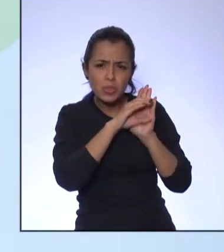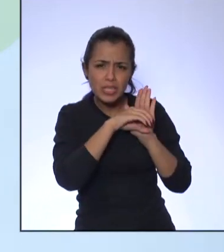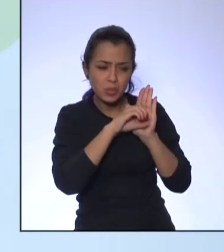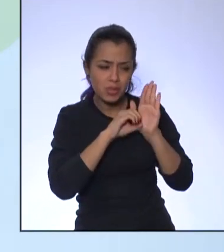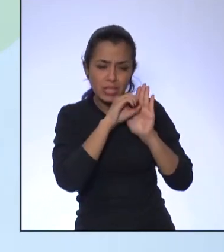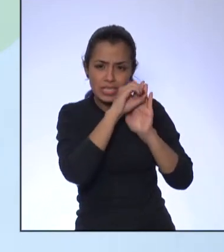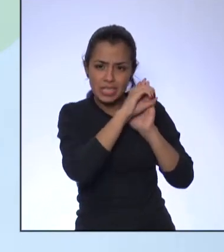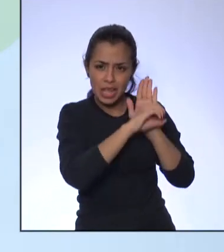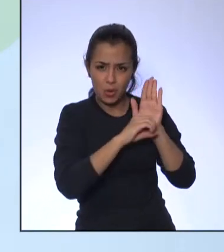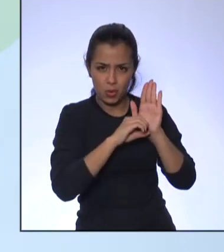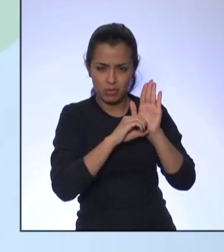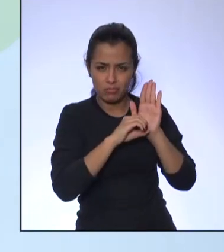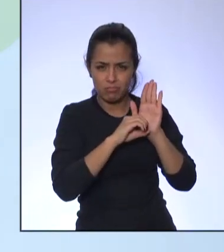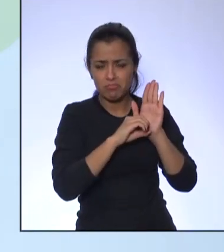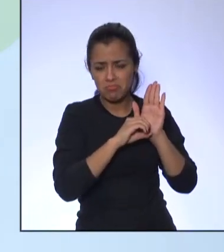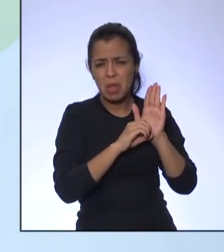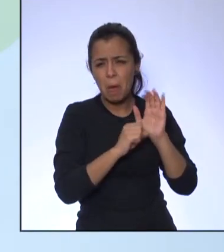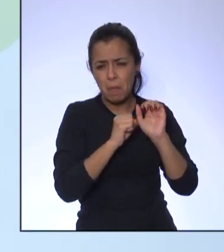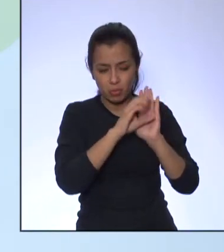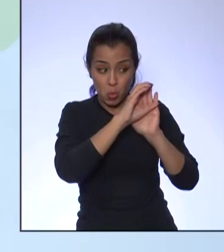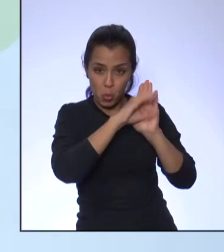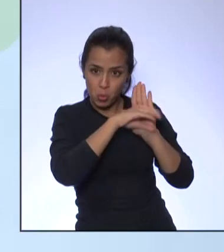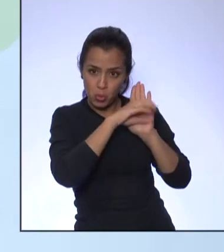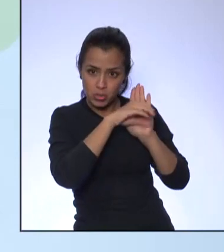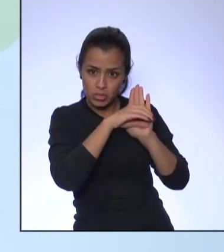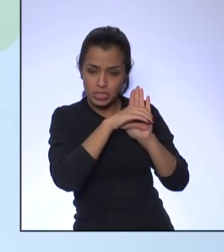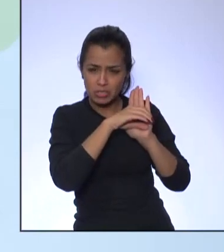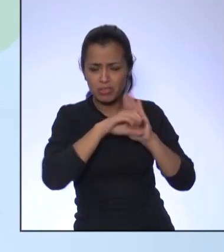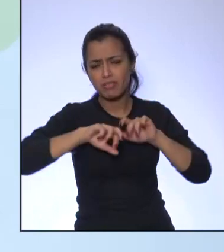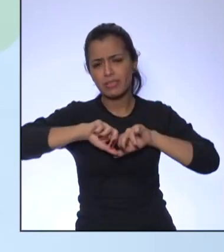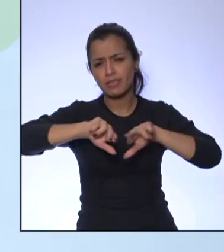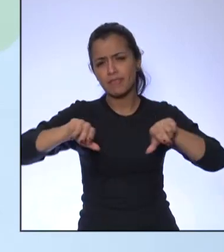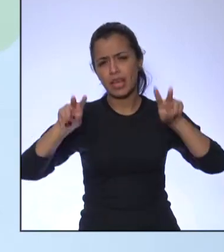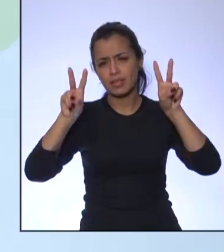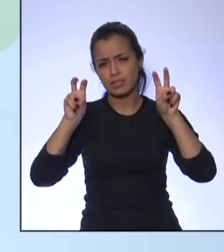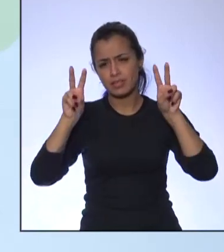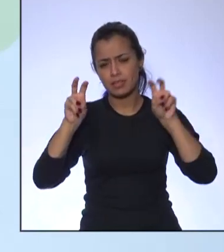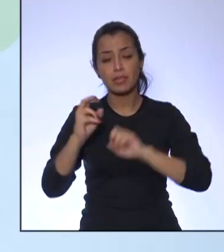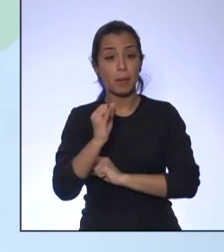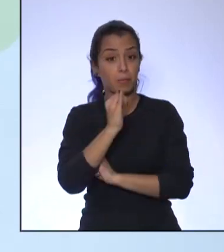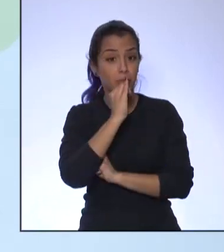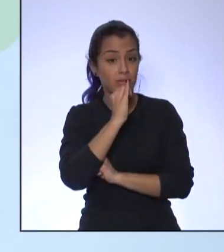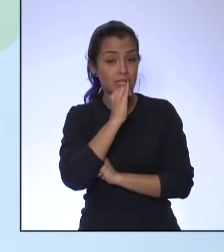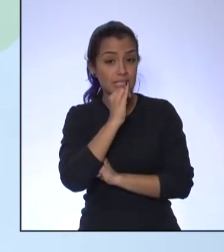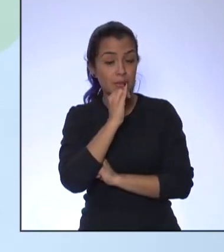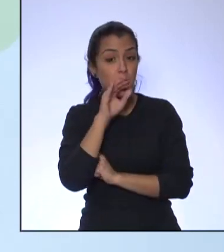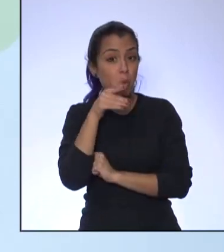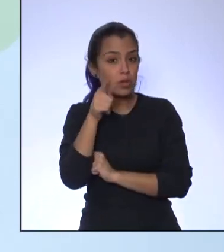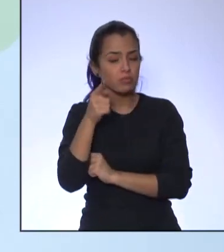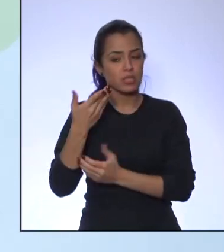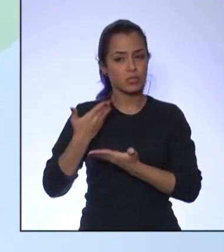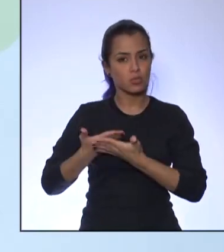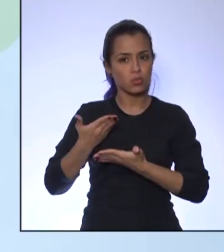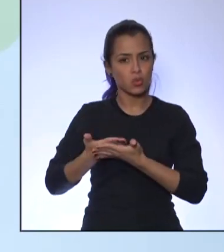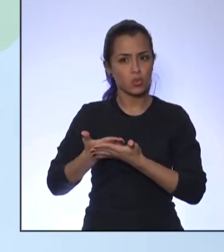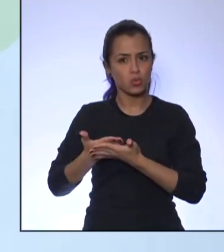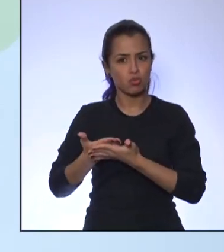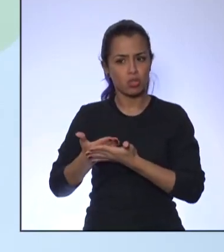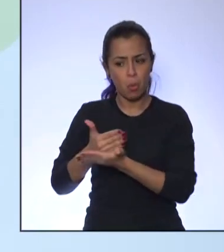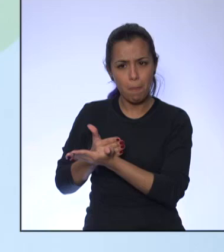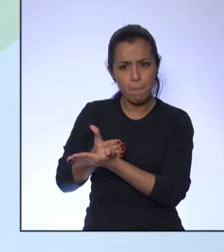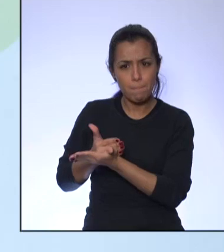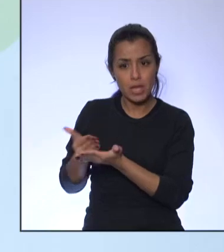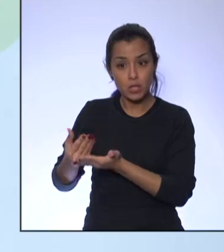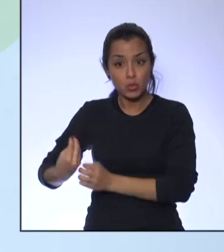de célula ele pode ser trabalhado em diversos momentos, em diversas temáticas, por exemplo, quando a gente estuda a origem da vida, por exemplo, quando a gente estuda o processo